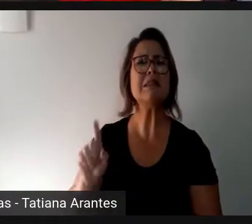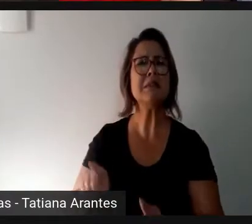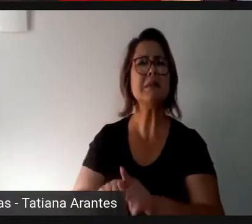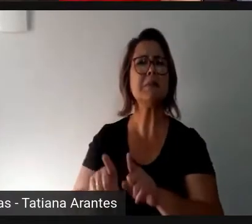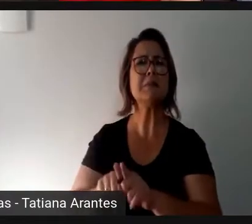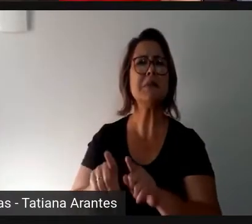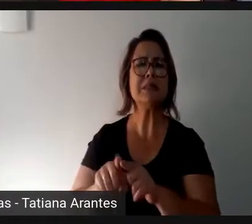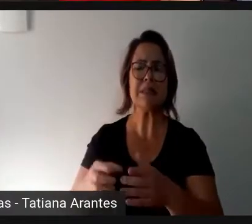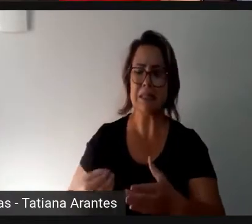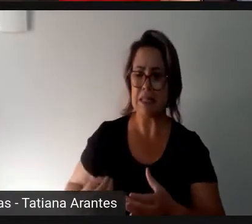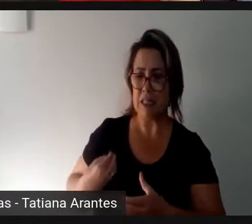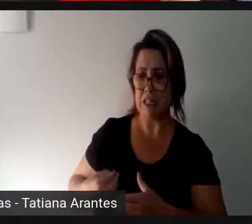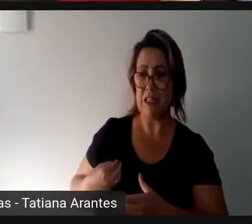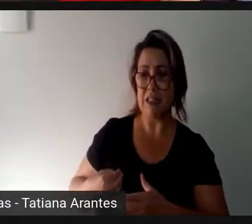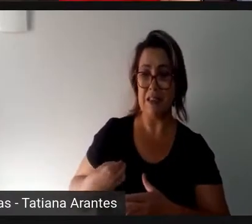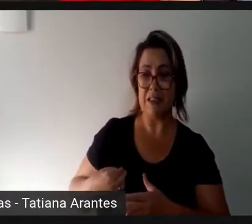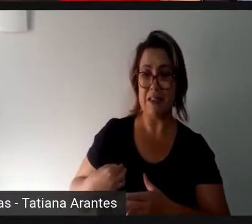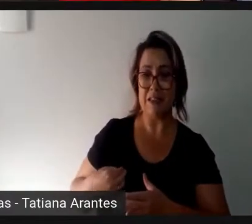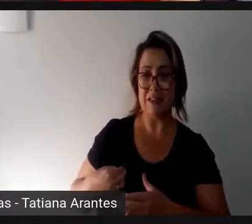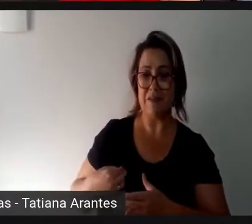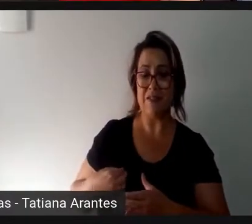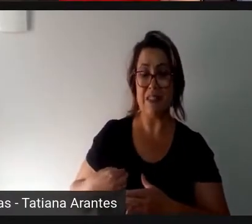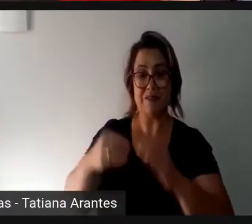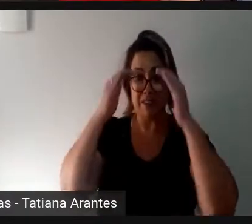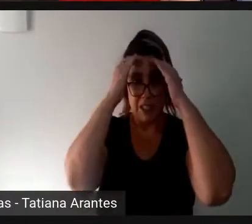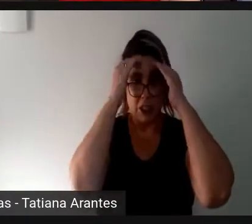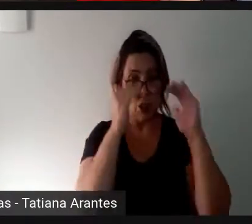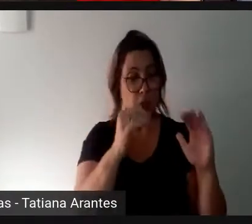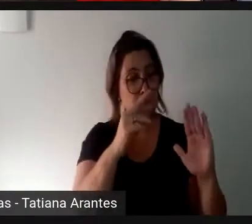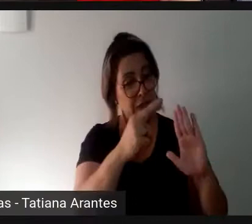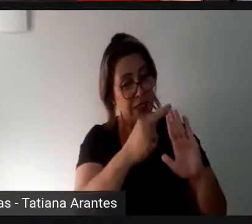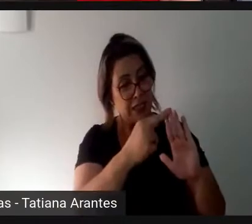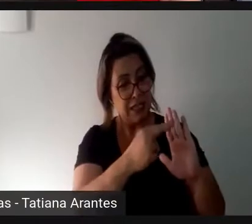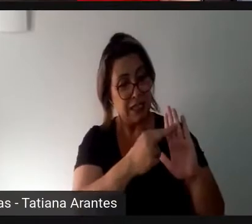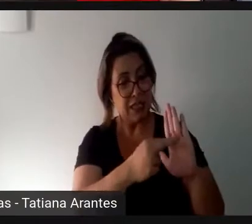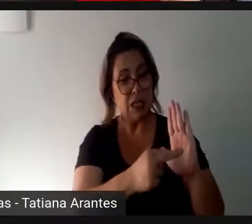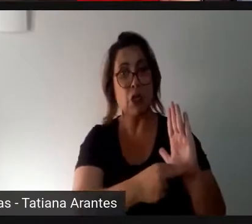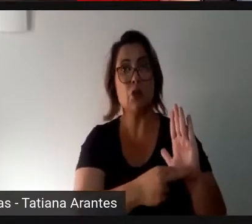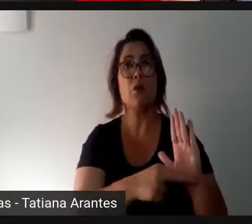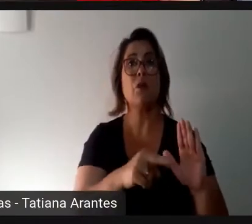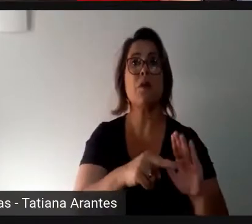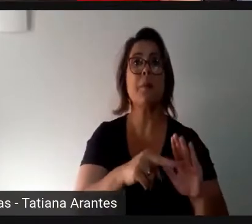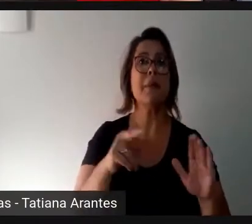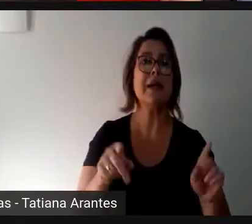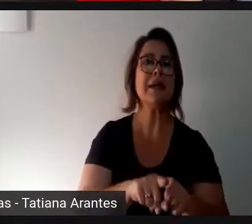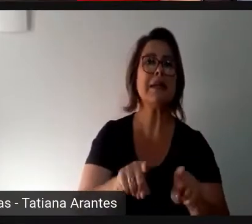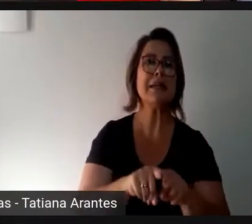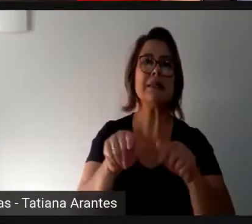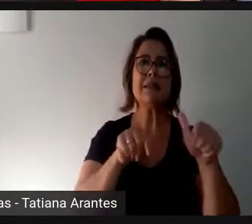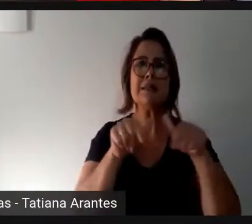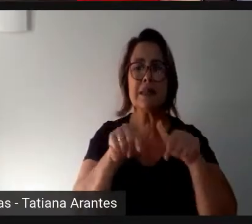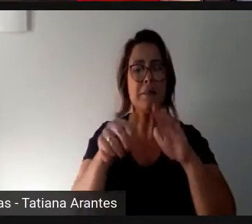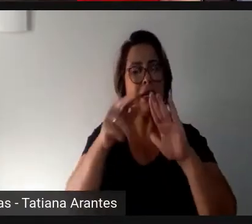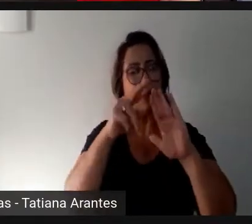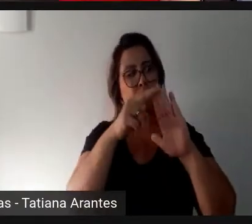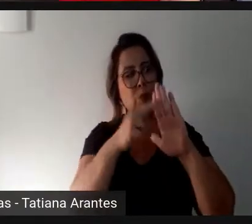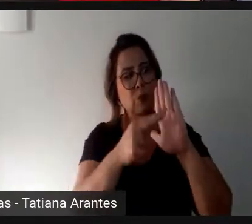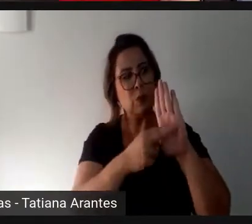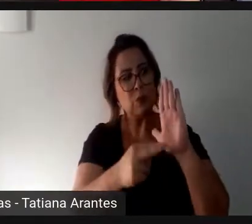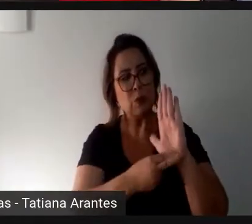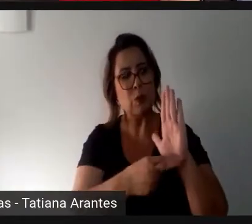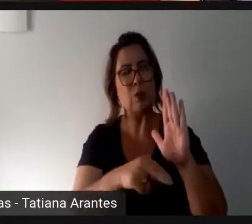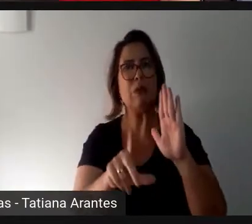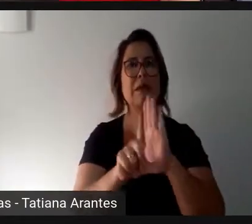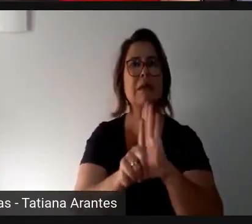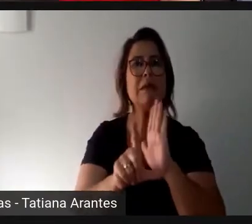público ou setor privado, eu tenho um monte de norma para cumprir. Norma da administração pública, licitatória, norma trabalhistas, normas legais